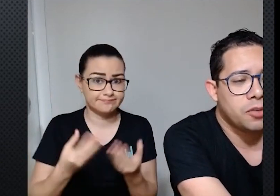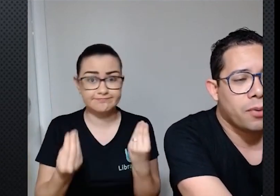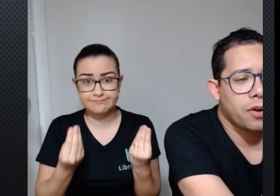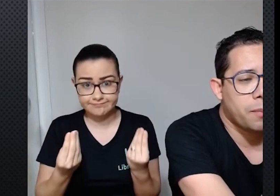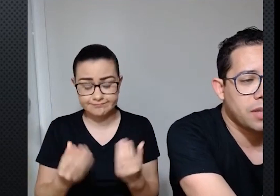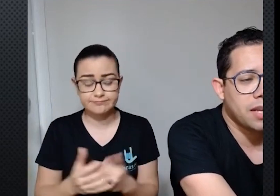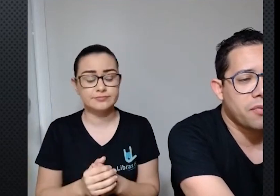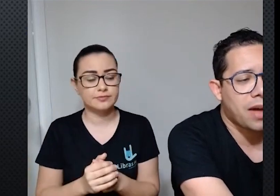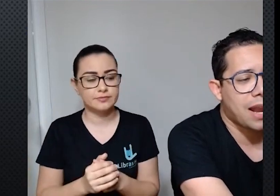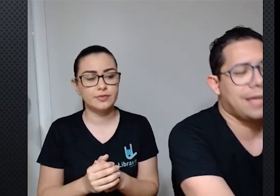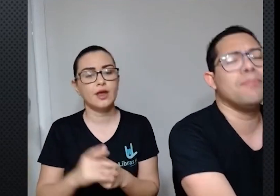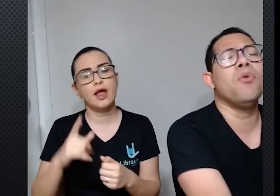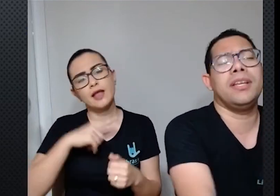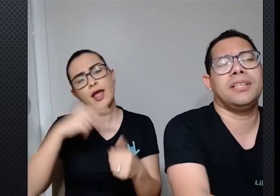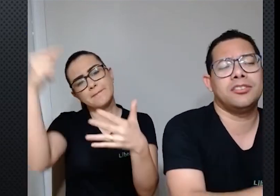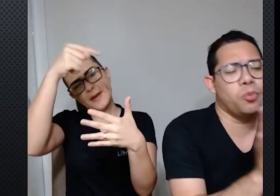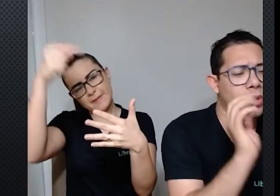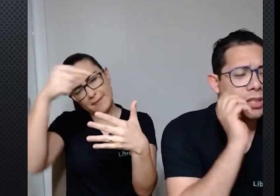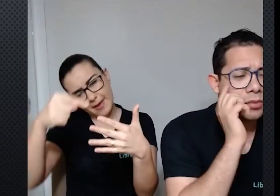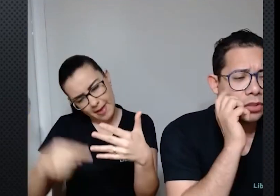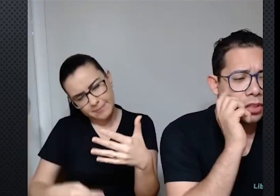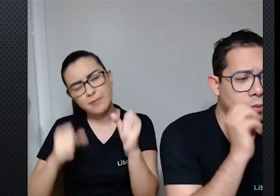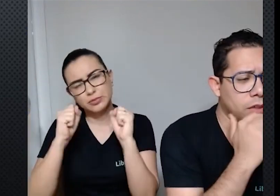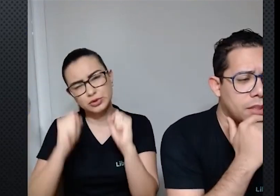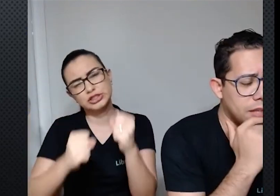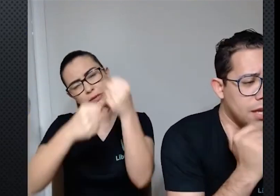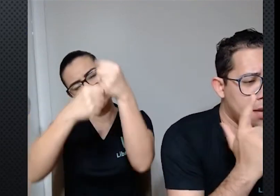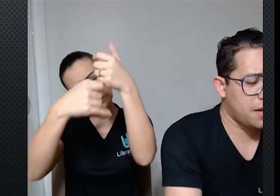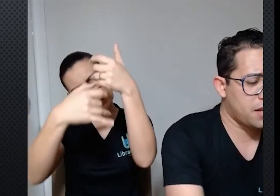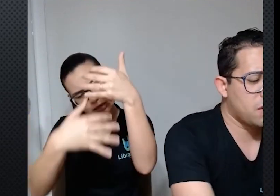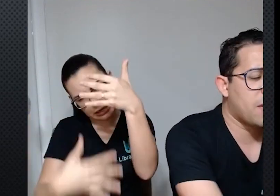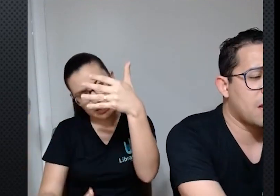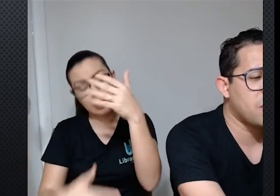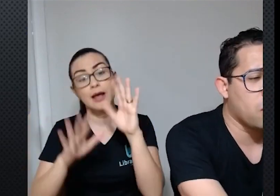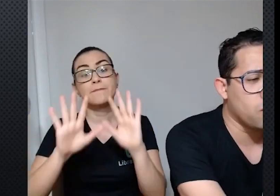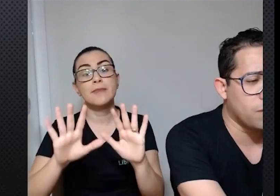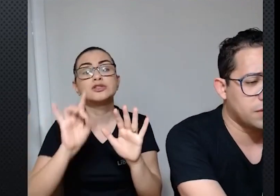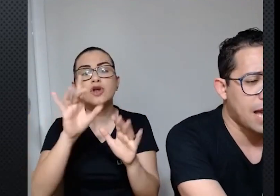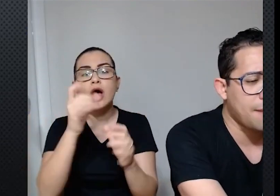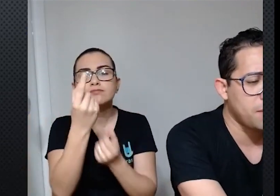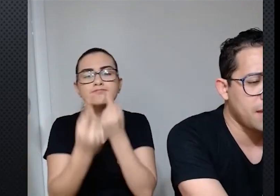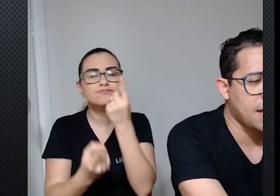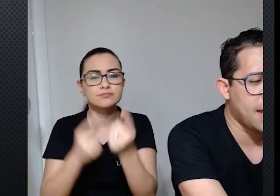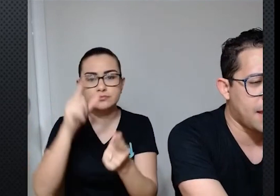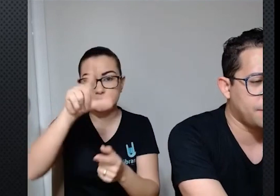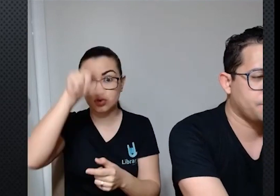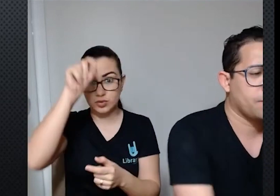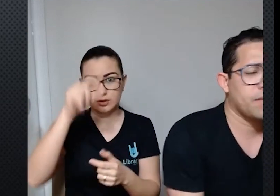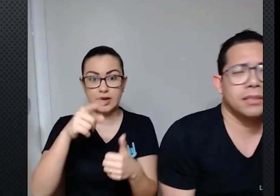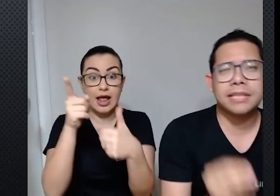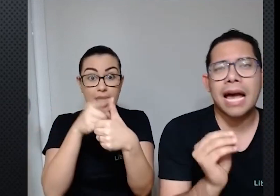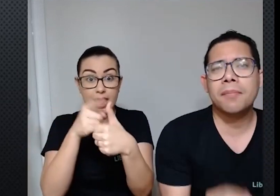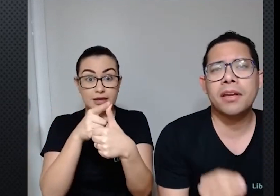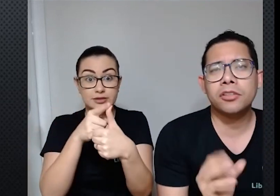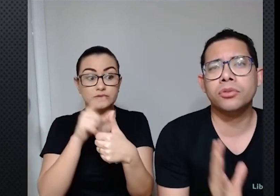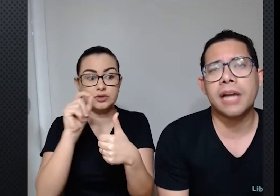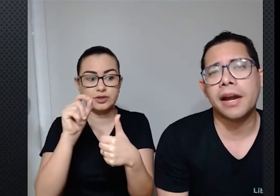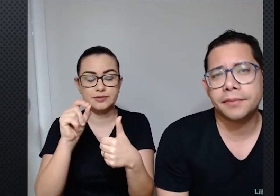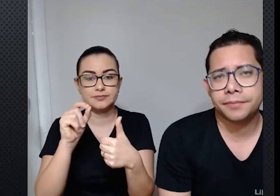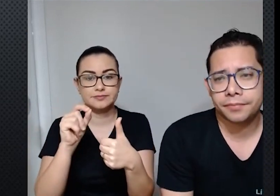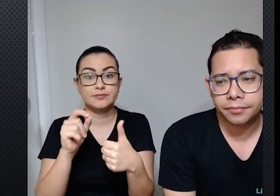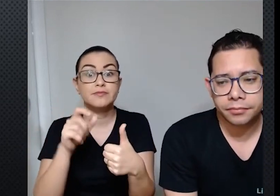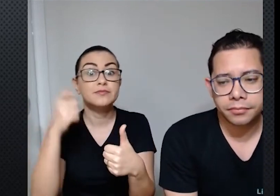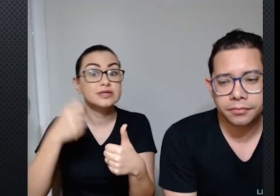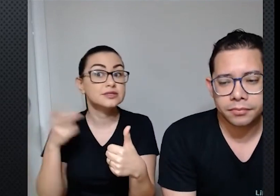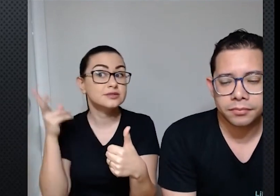a gente poderia falar aqui, muitas, mas a gente vai falar de algumas. A primeira é, saiba